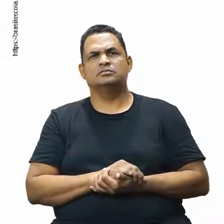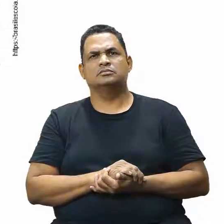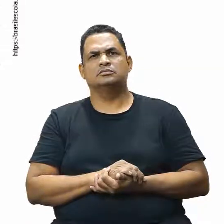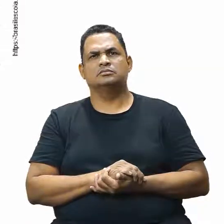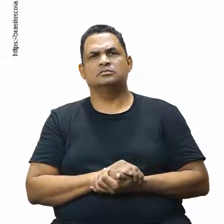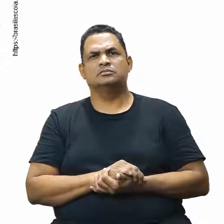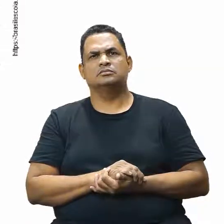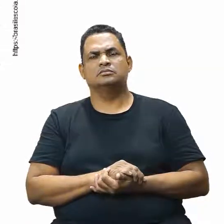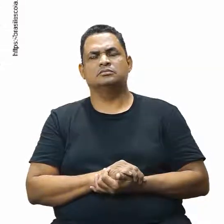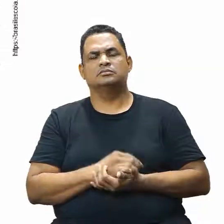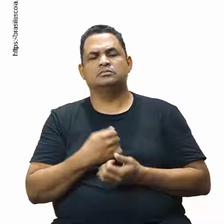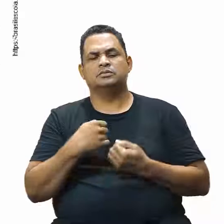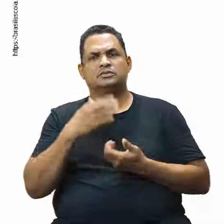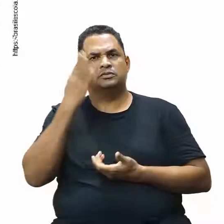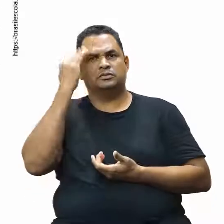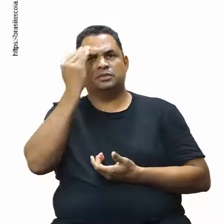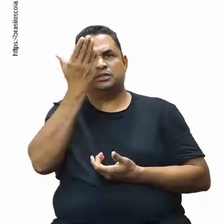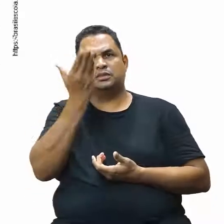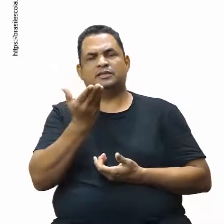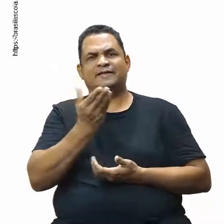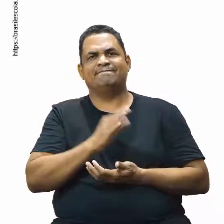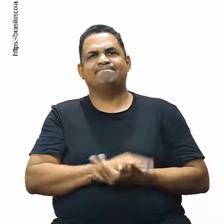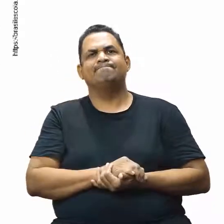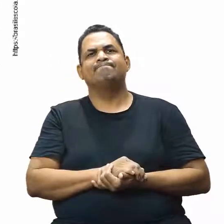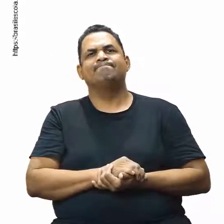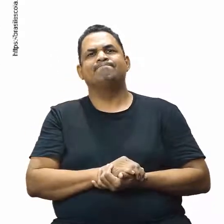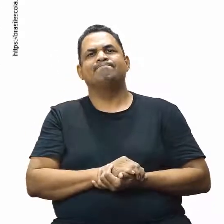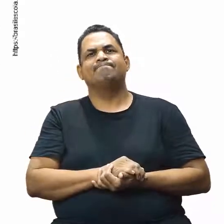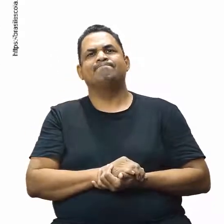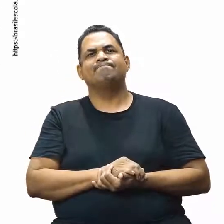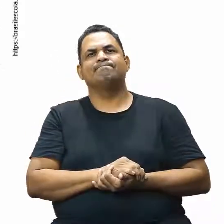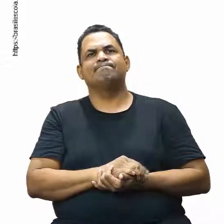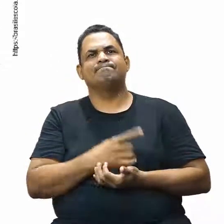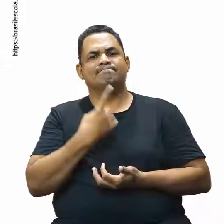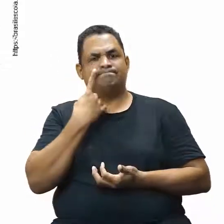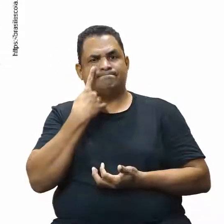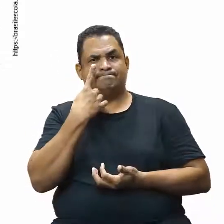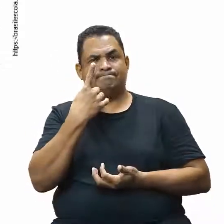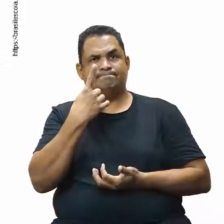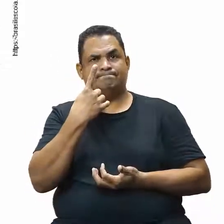levar em consideração, professor? Que, numa visão